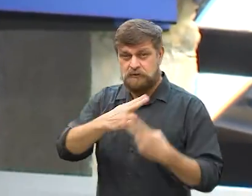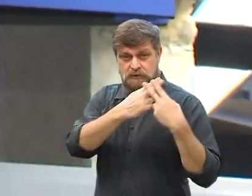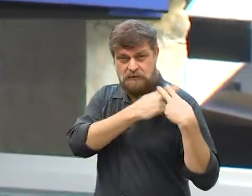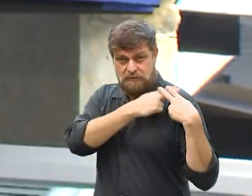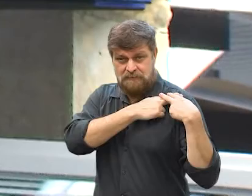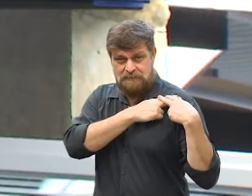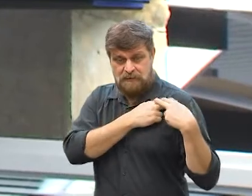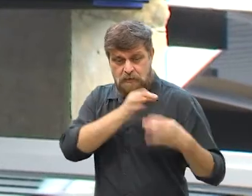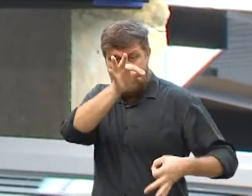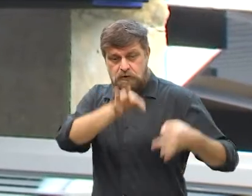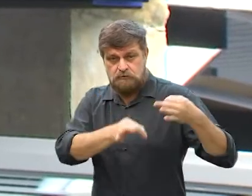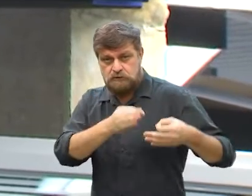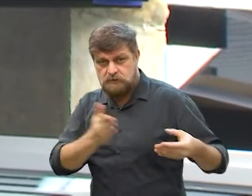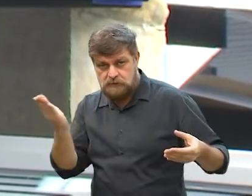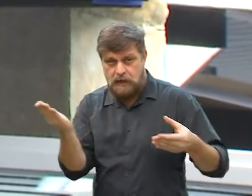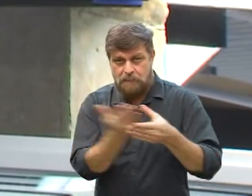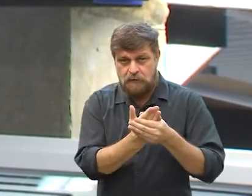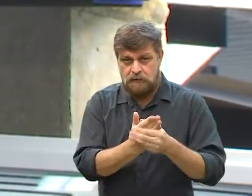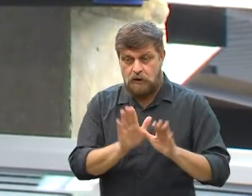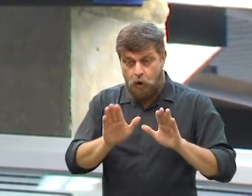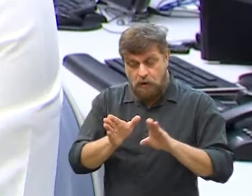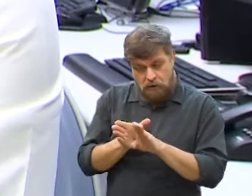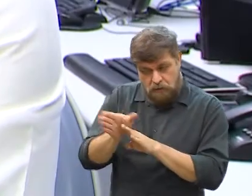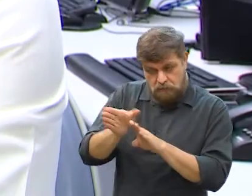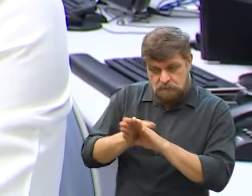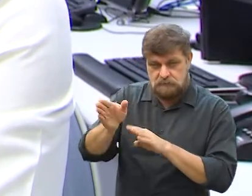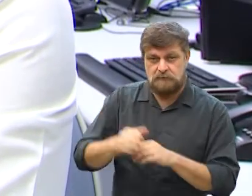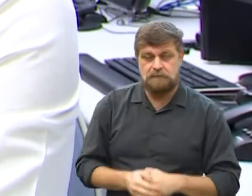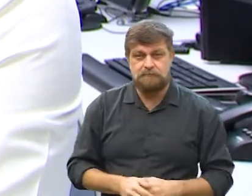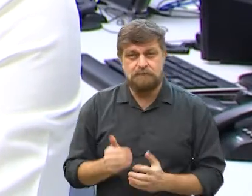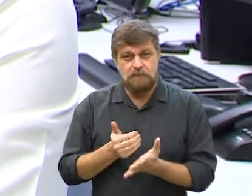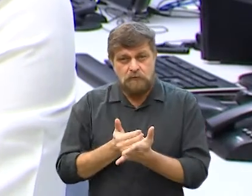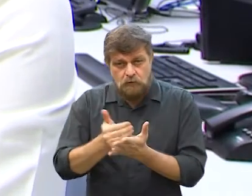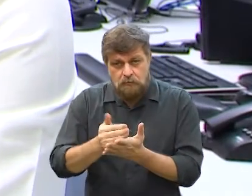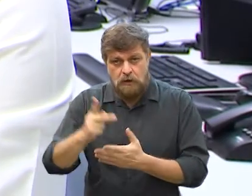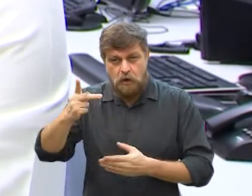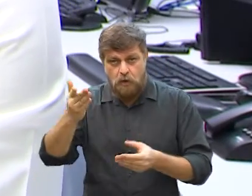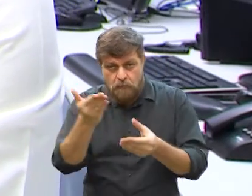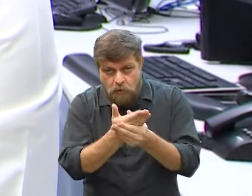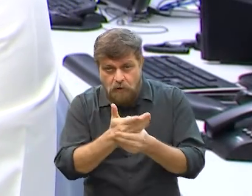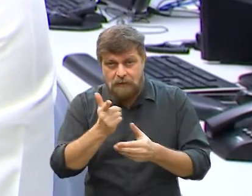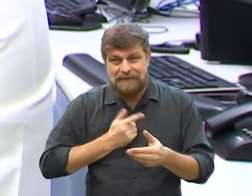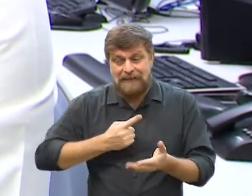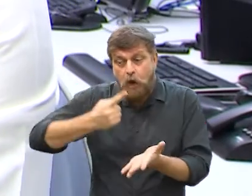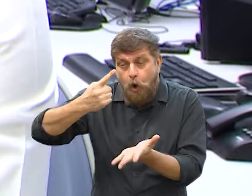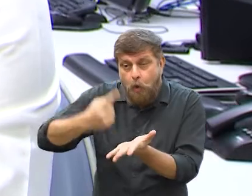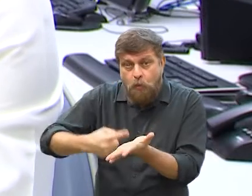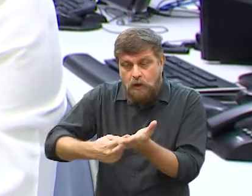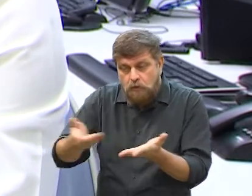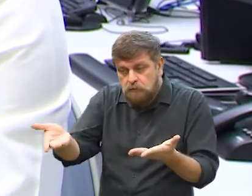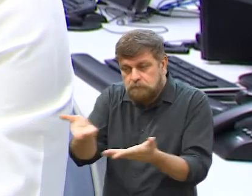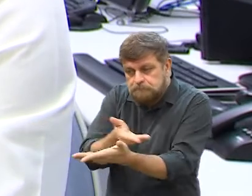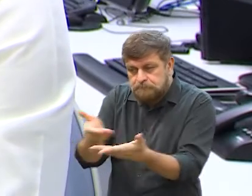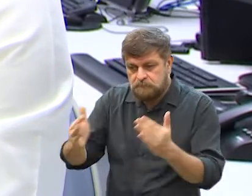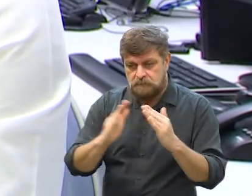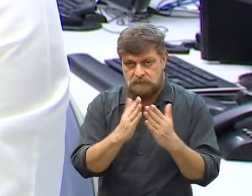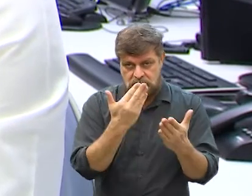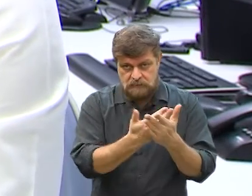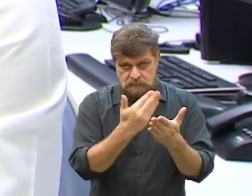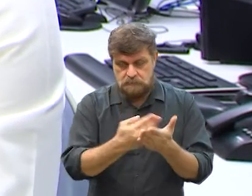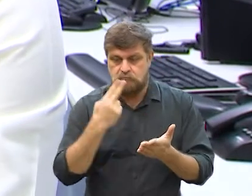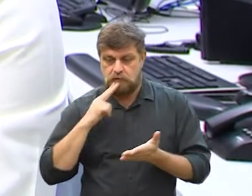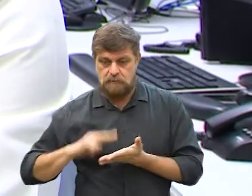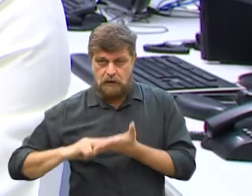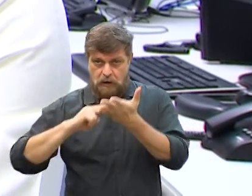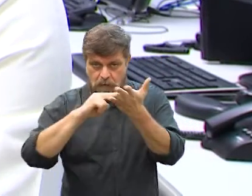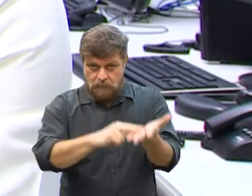entrar na justiça, o PROCON diz o seguinte. Inicialmente, o PROCON ele tenta um acordo. A instituição de ensino é